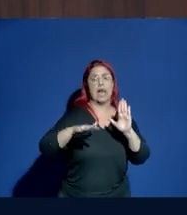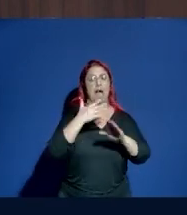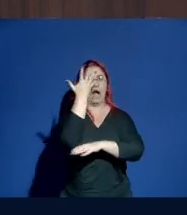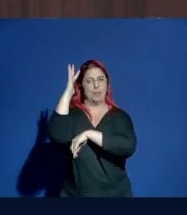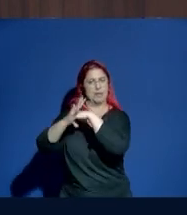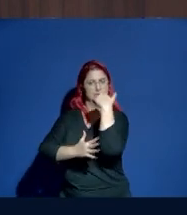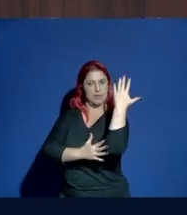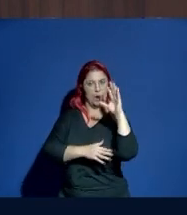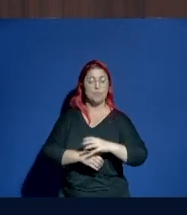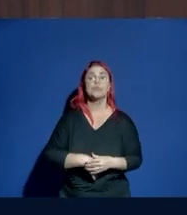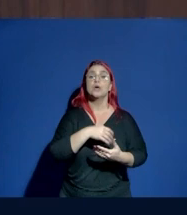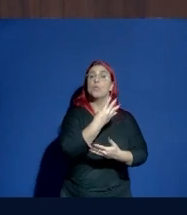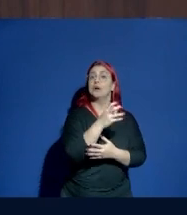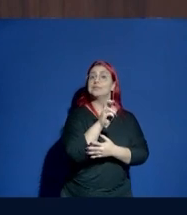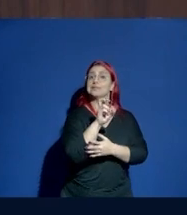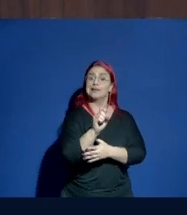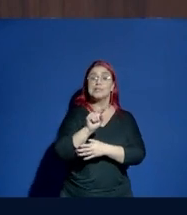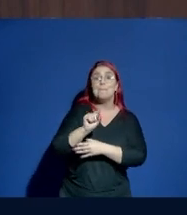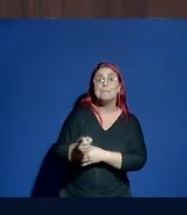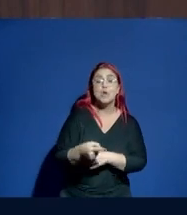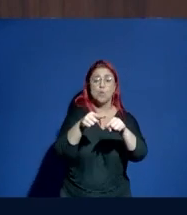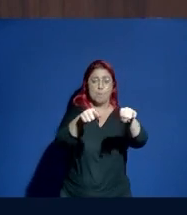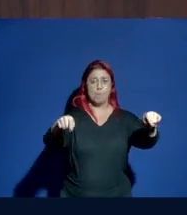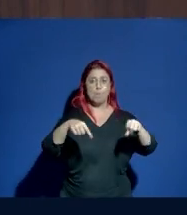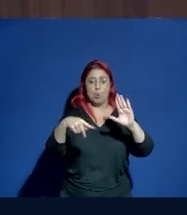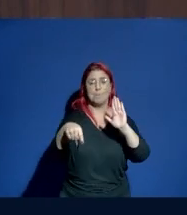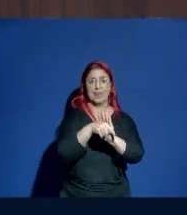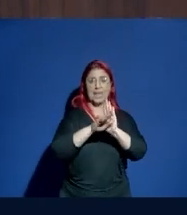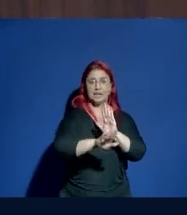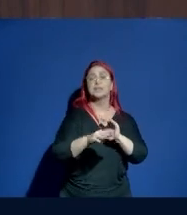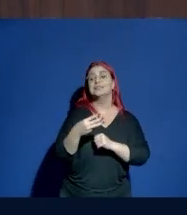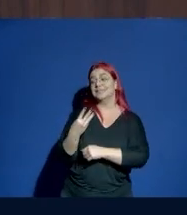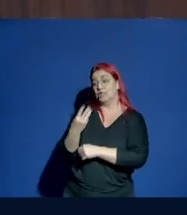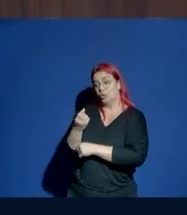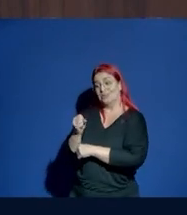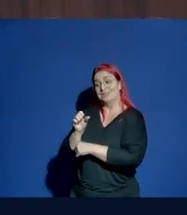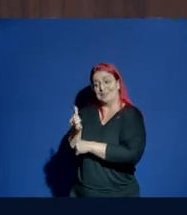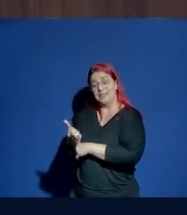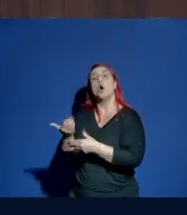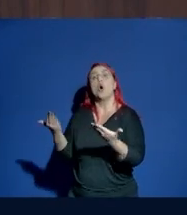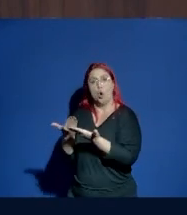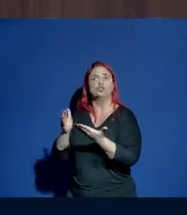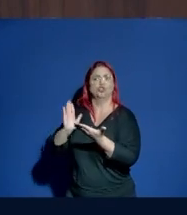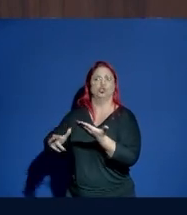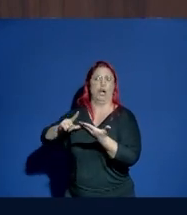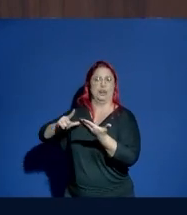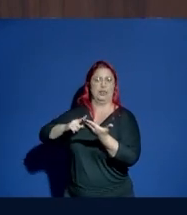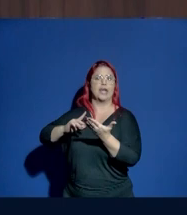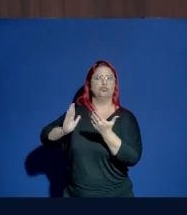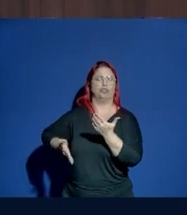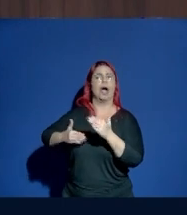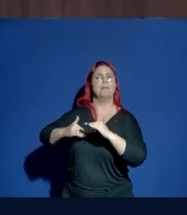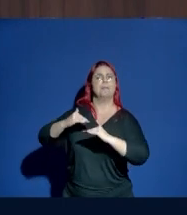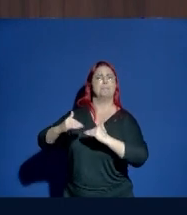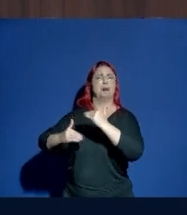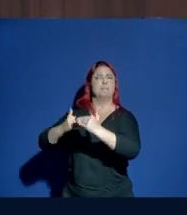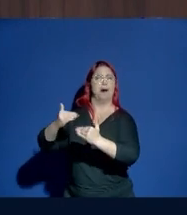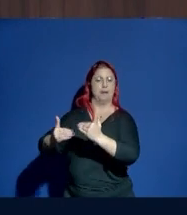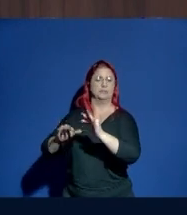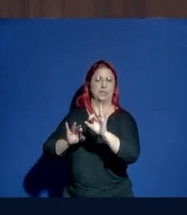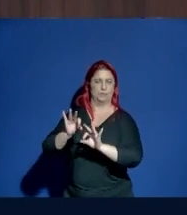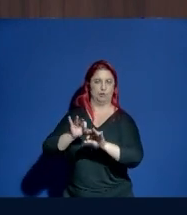300 das 415 mil propriedades de São Paulo 386 mil hoje já estão com alguma etapa do carro concluída